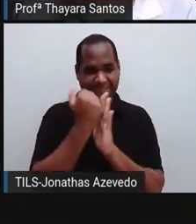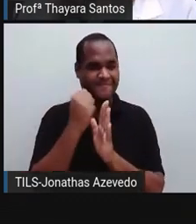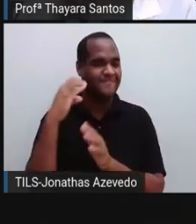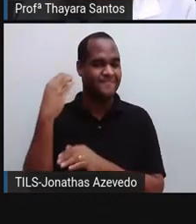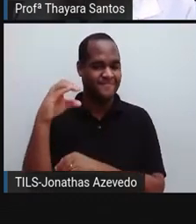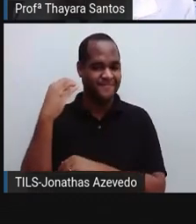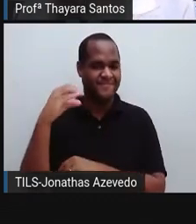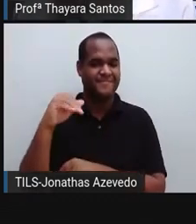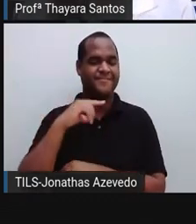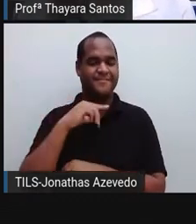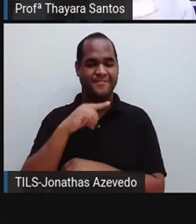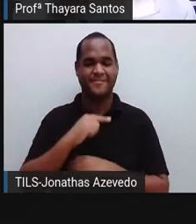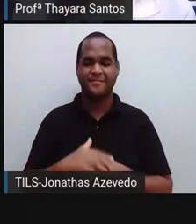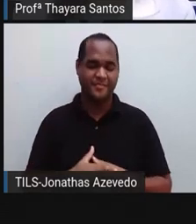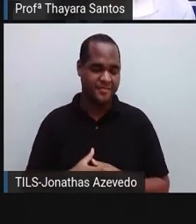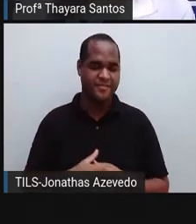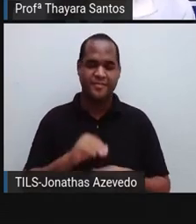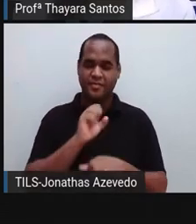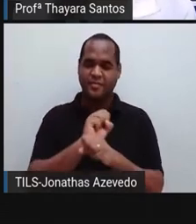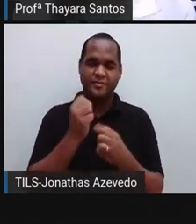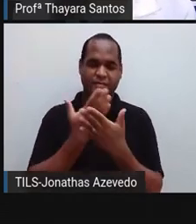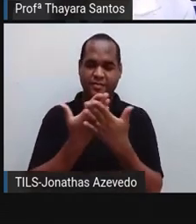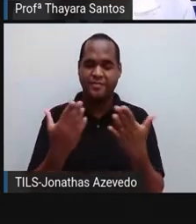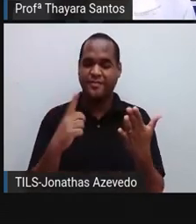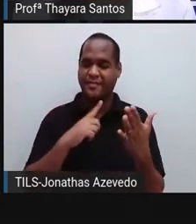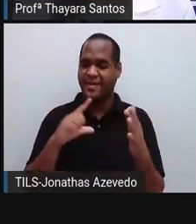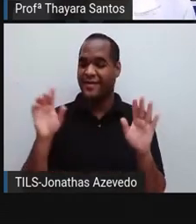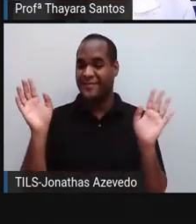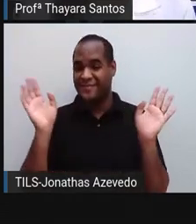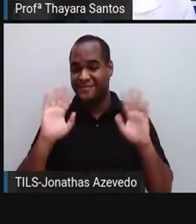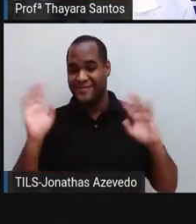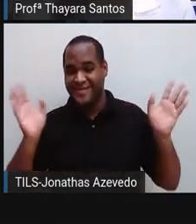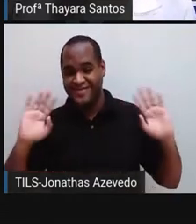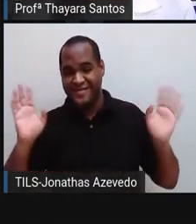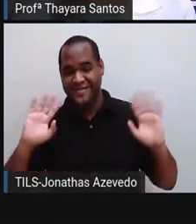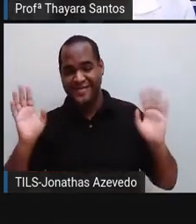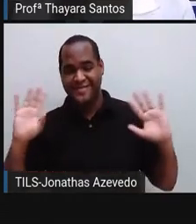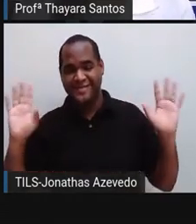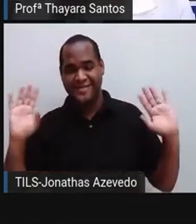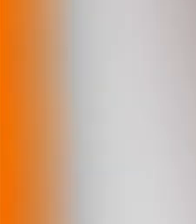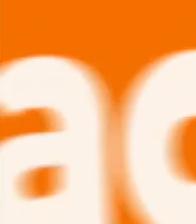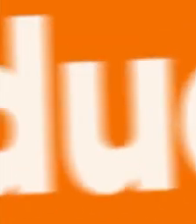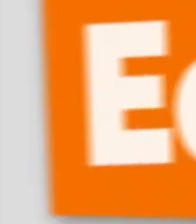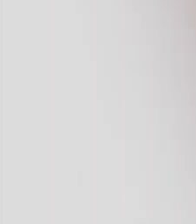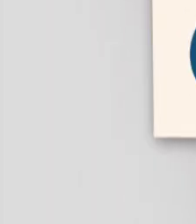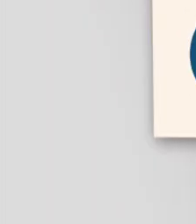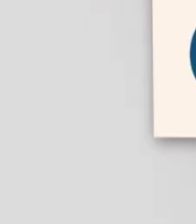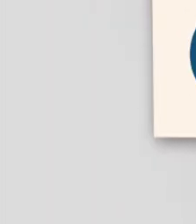aqui. Eu espero vocês e até a próxima aula, gente. Tchau, tchau.